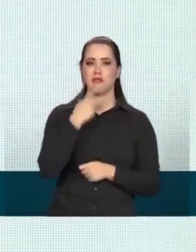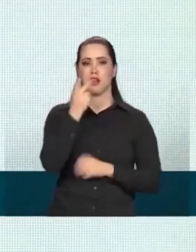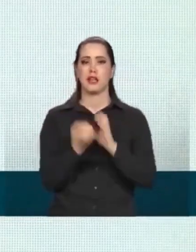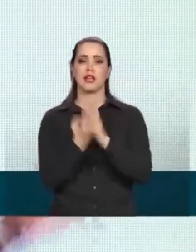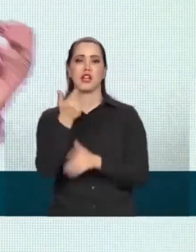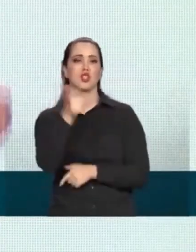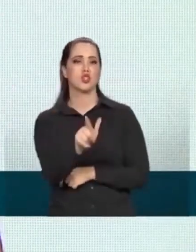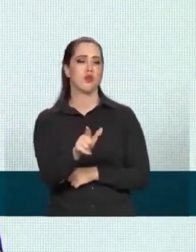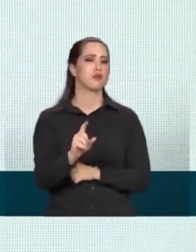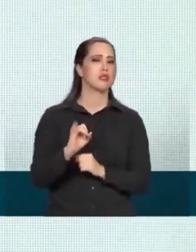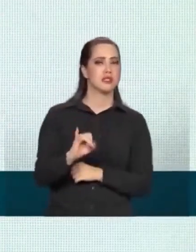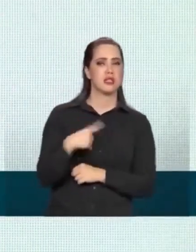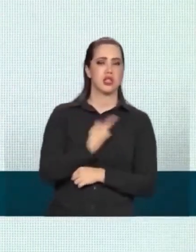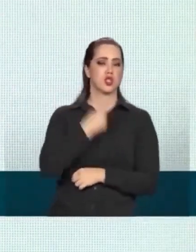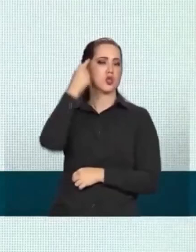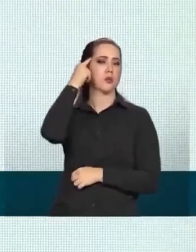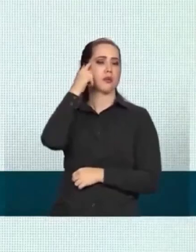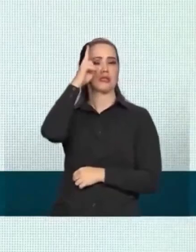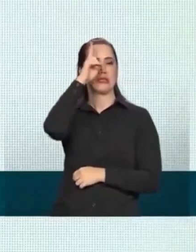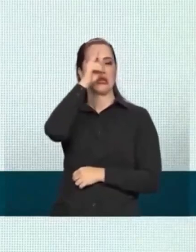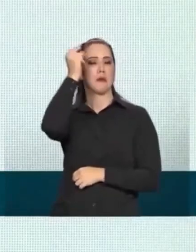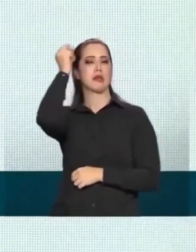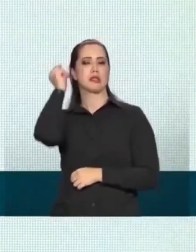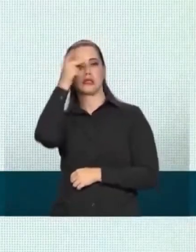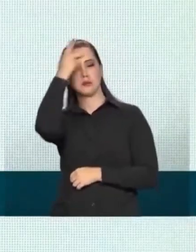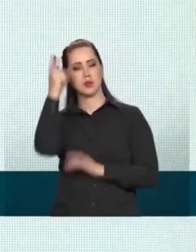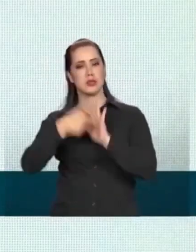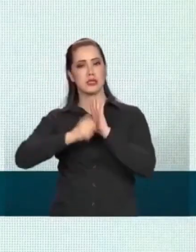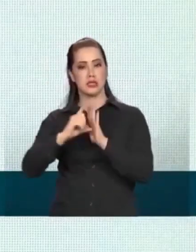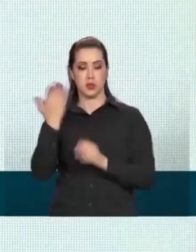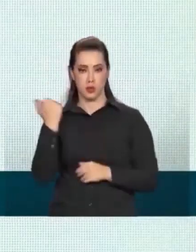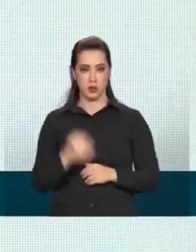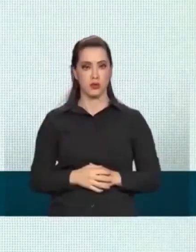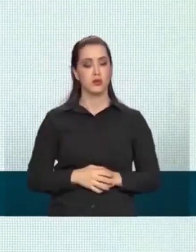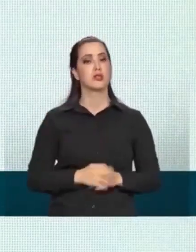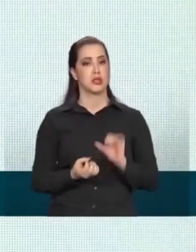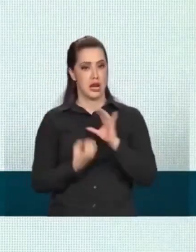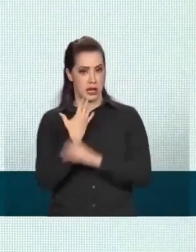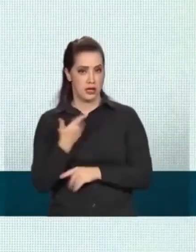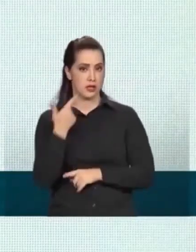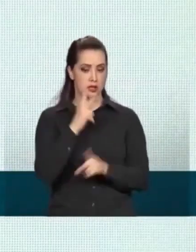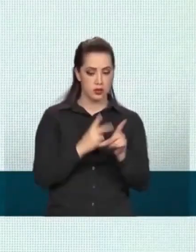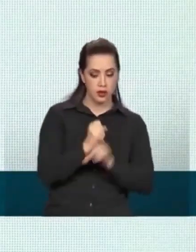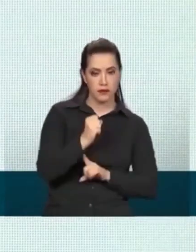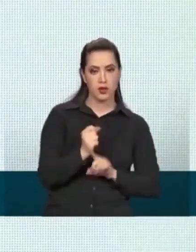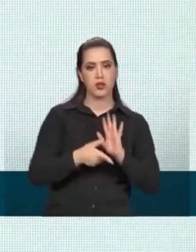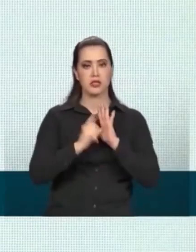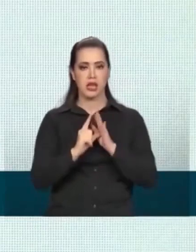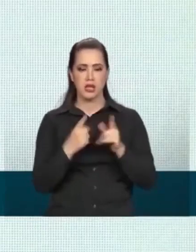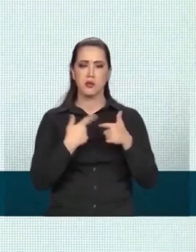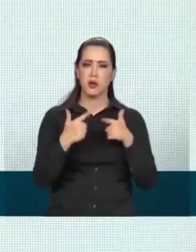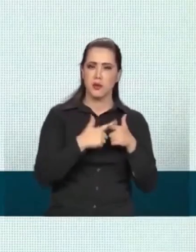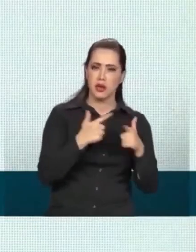ao racismo e é da Leal secretária de gestão do Sistema Nacional de promoção da Igualdade racial e